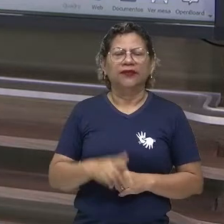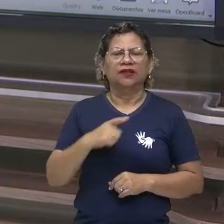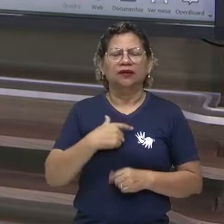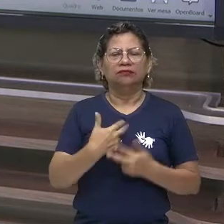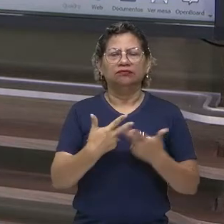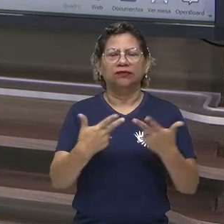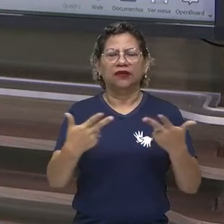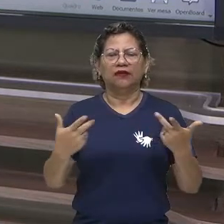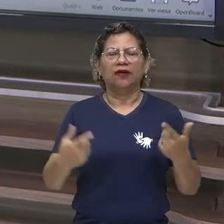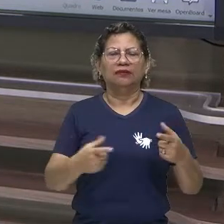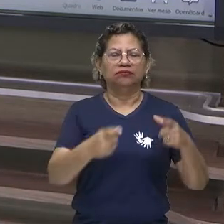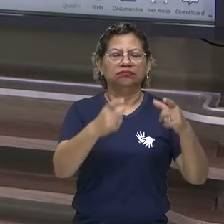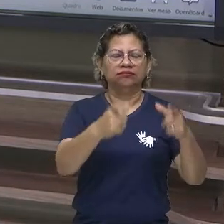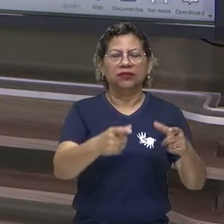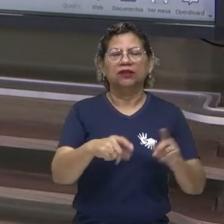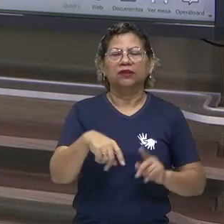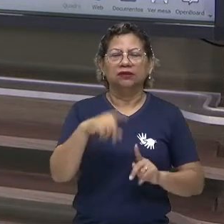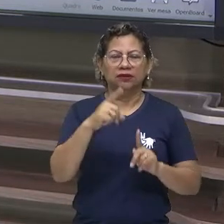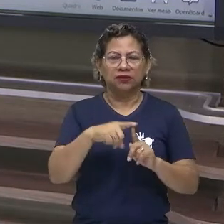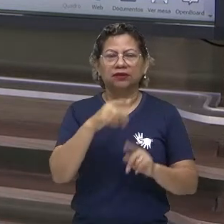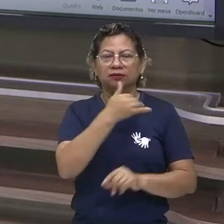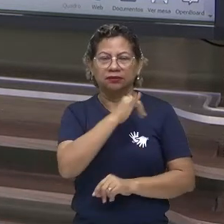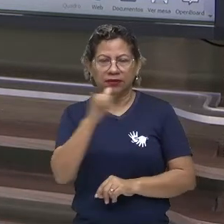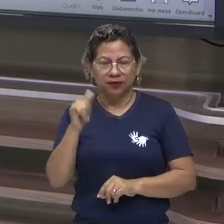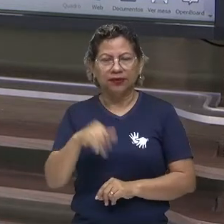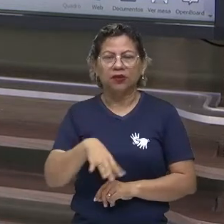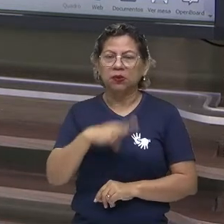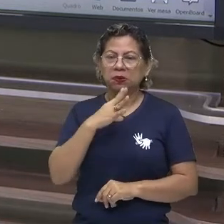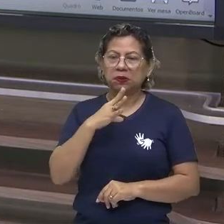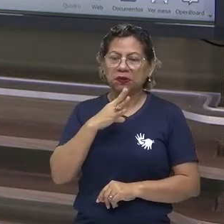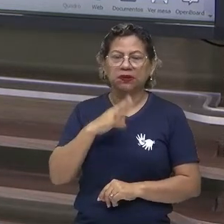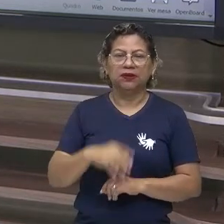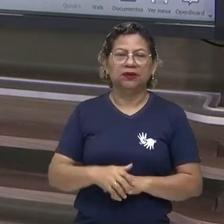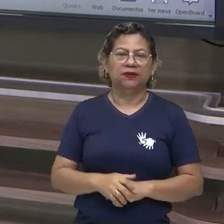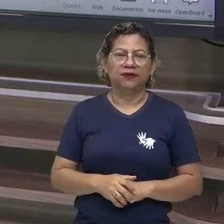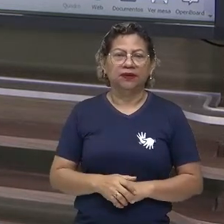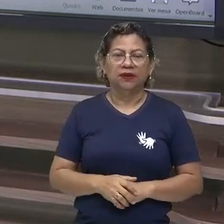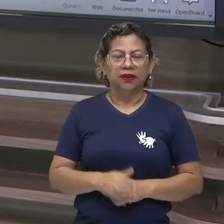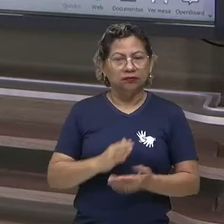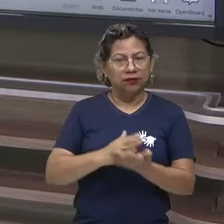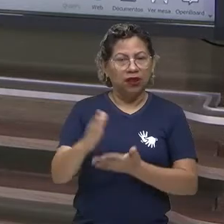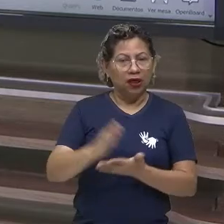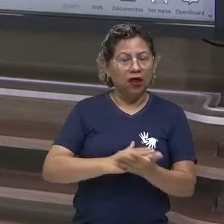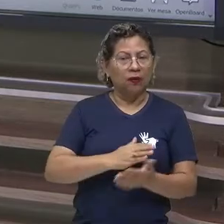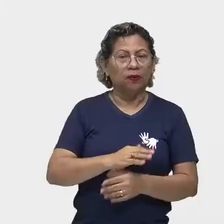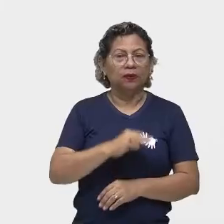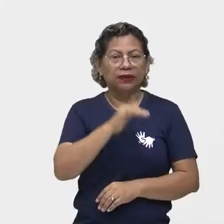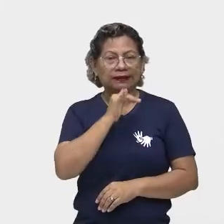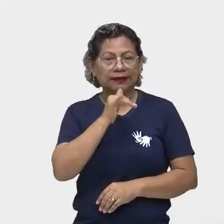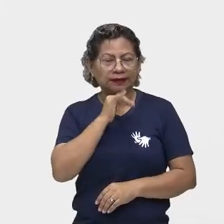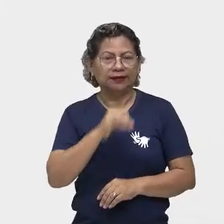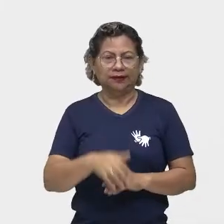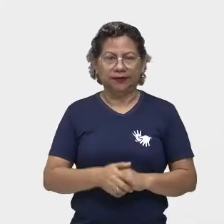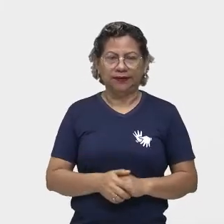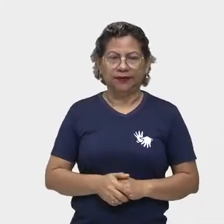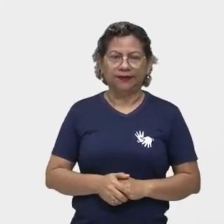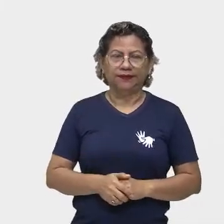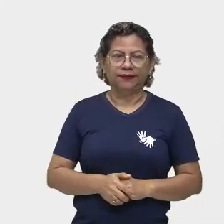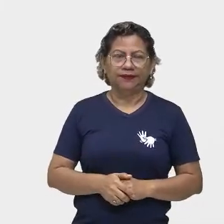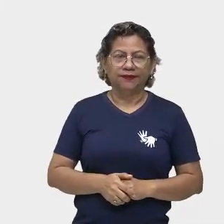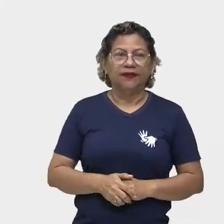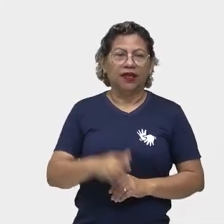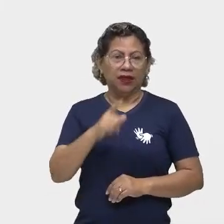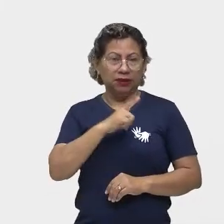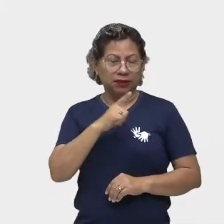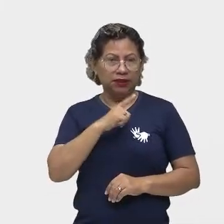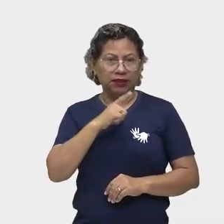diversas fontes de energia que a gente vai conhecer um pouquinho mais. E aí a gente trouxe alguns exemplos de fontes energéticas. Olha só, a gente